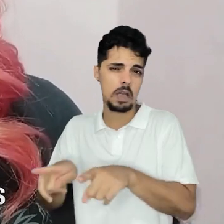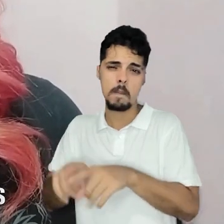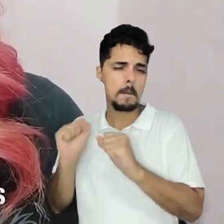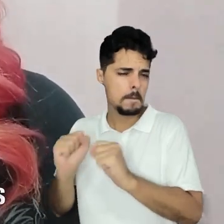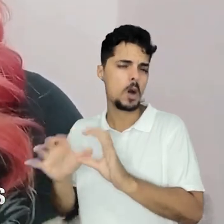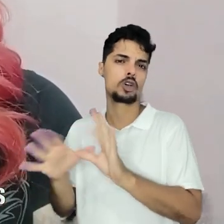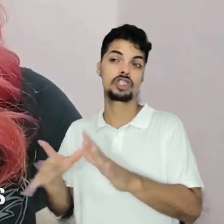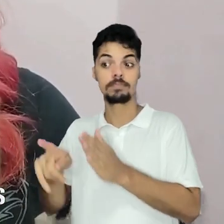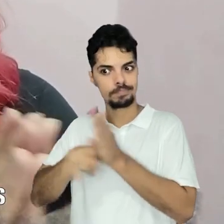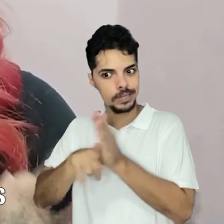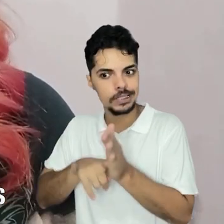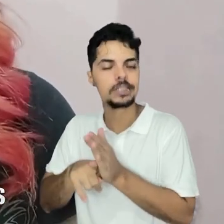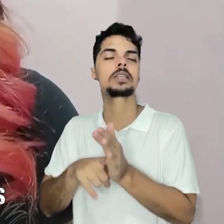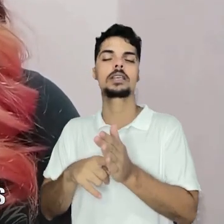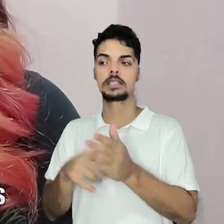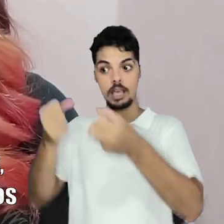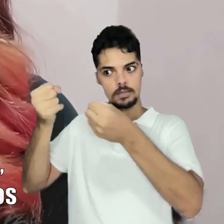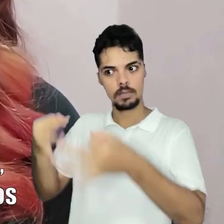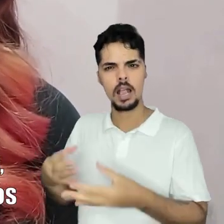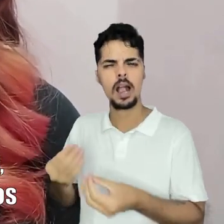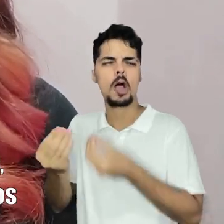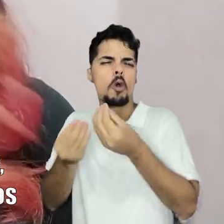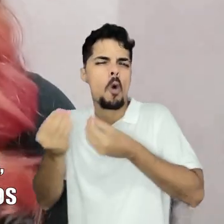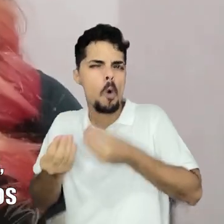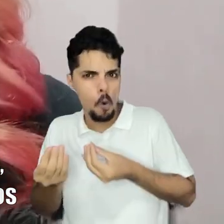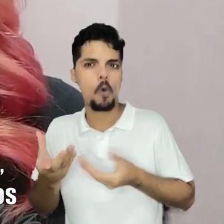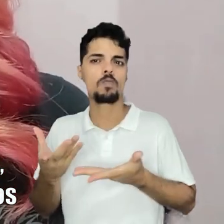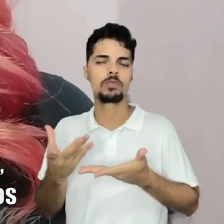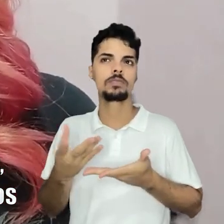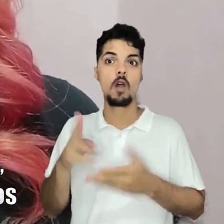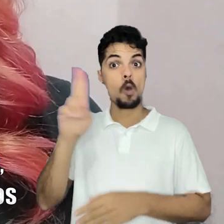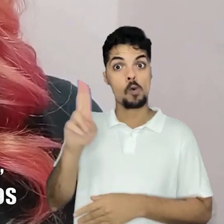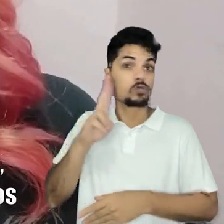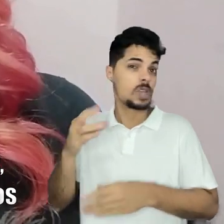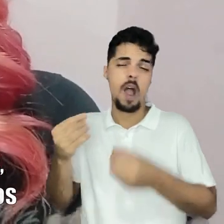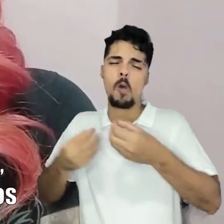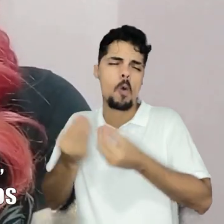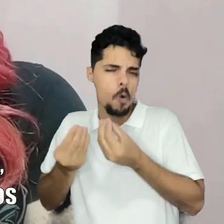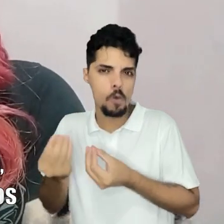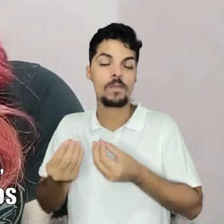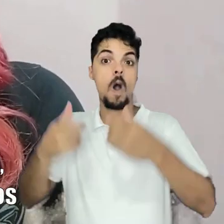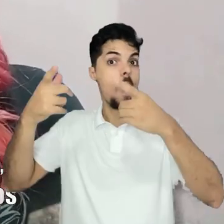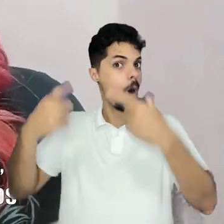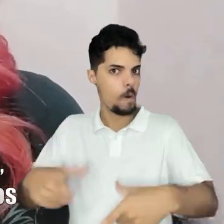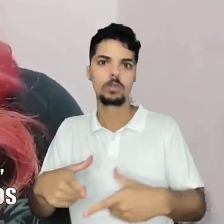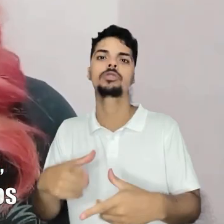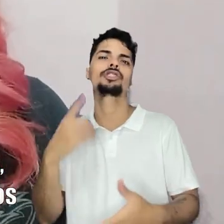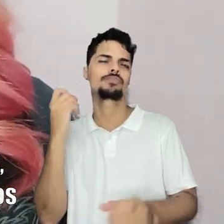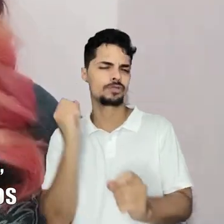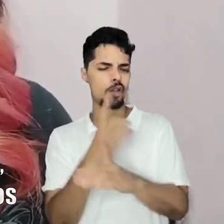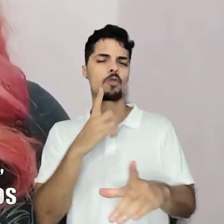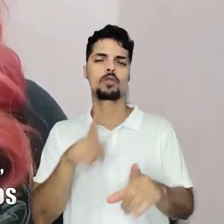ofício do historiador, trabalhando com eles o que são fontes, como utilizá-las, onde encontrá-las,